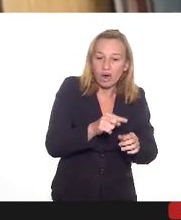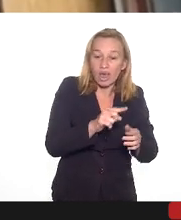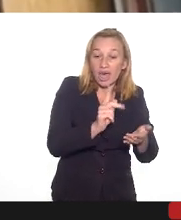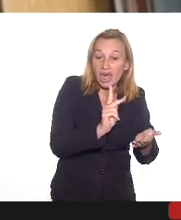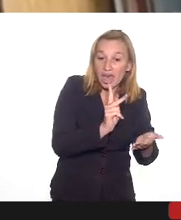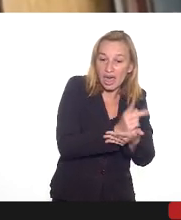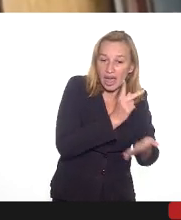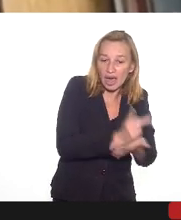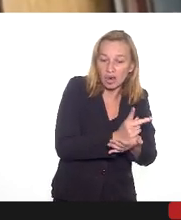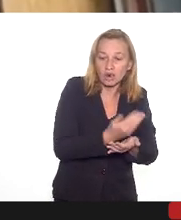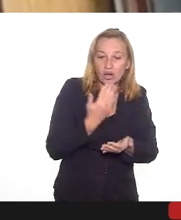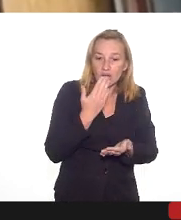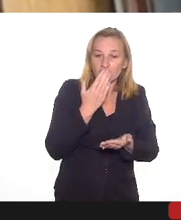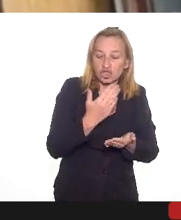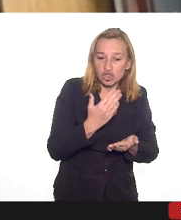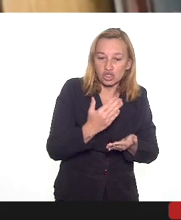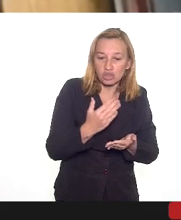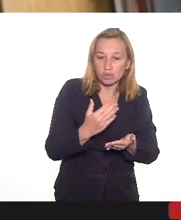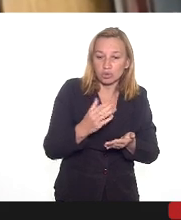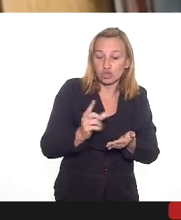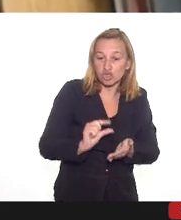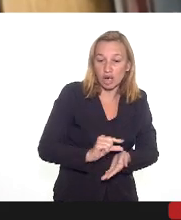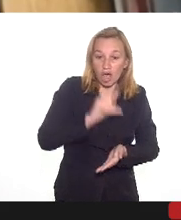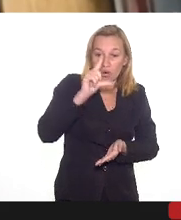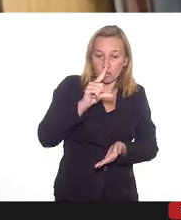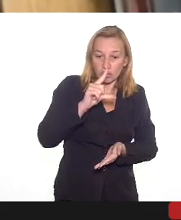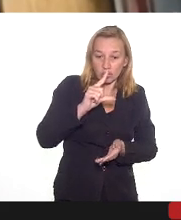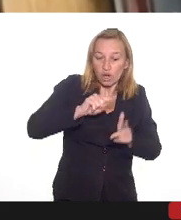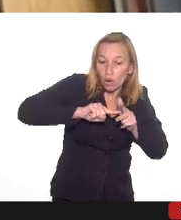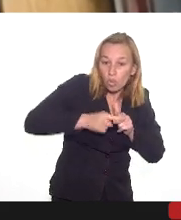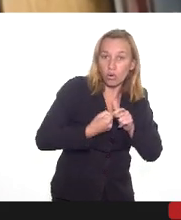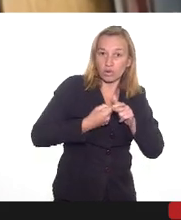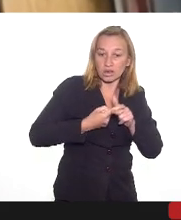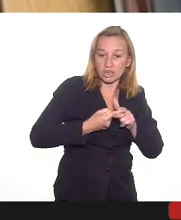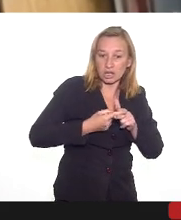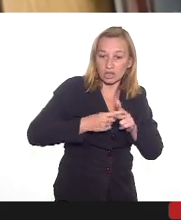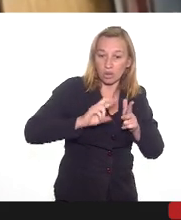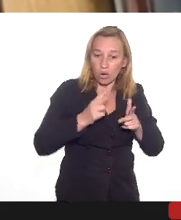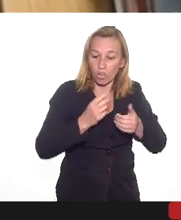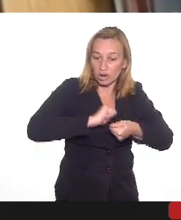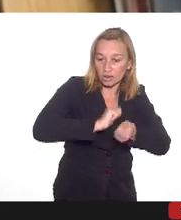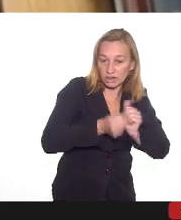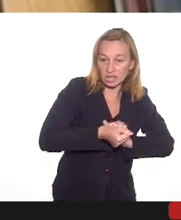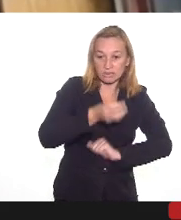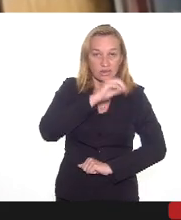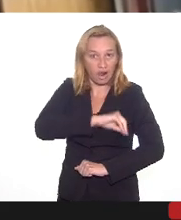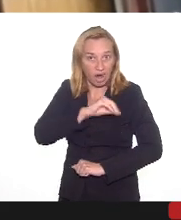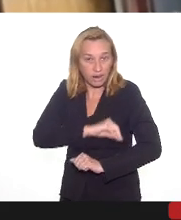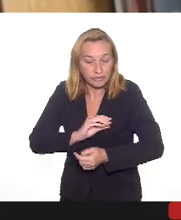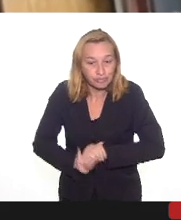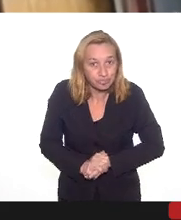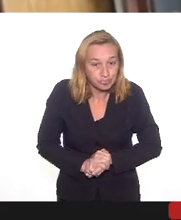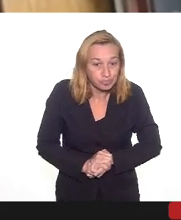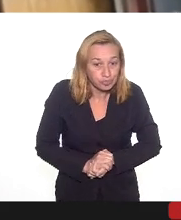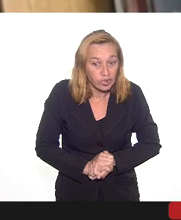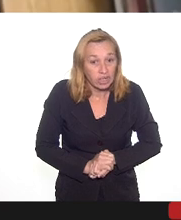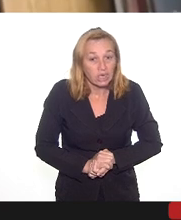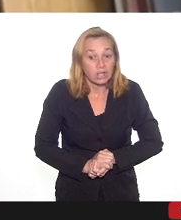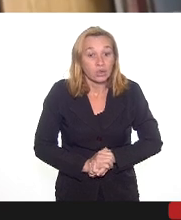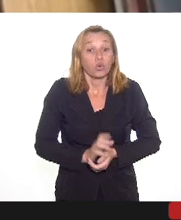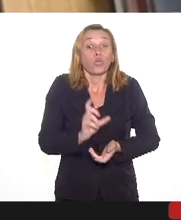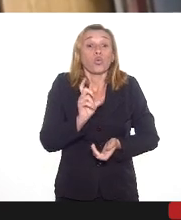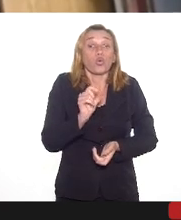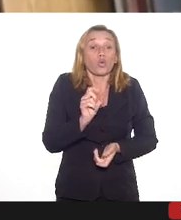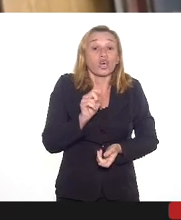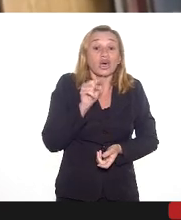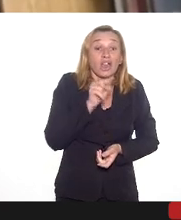a qualquer título de vantagem, aumento, reajuste ou adequação de remuneração. Quer dizer, o que